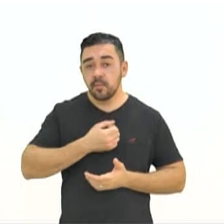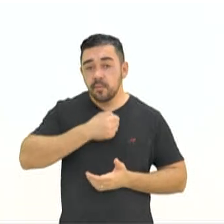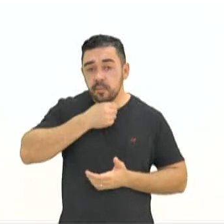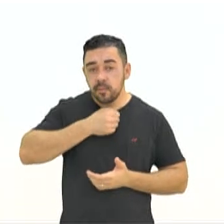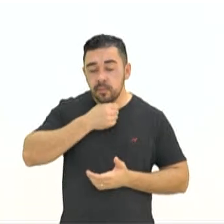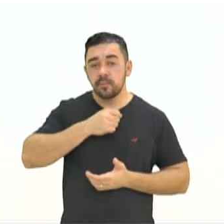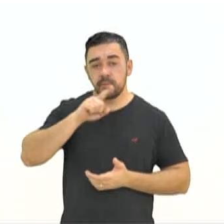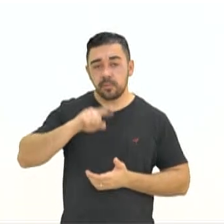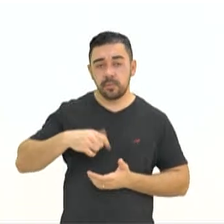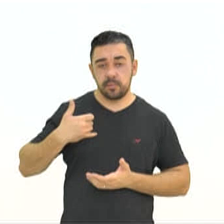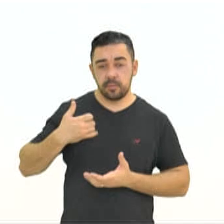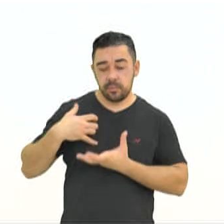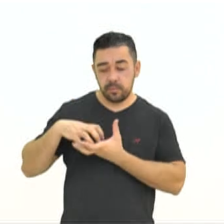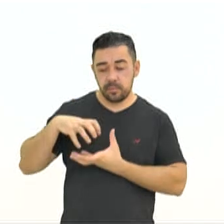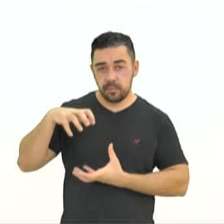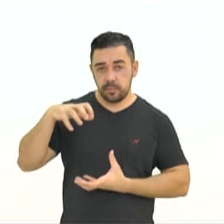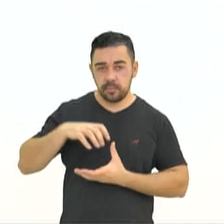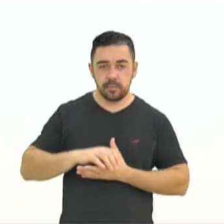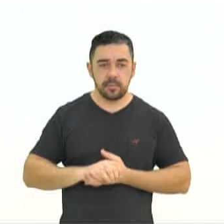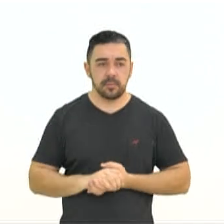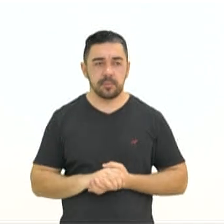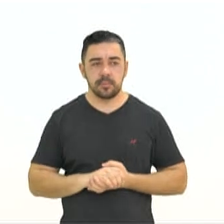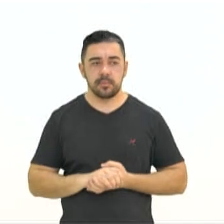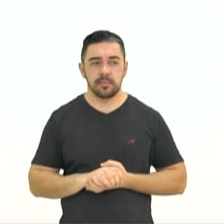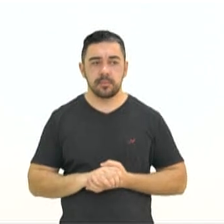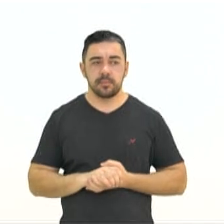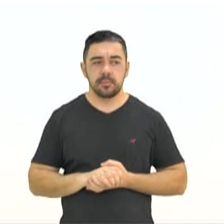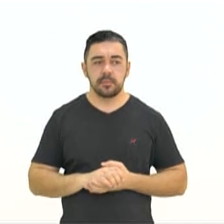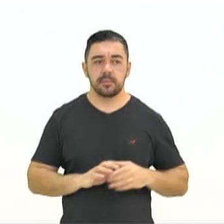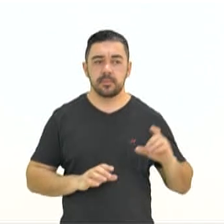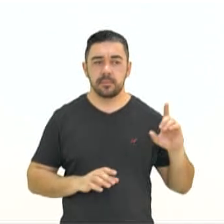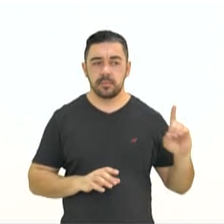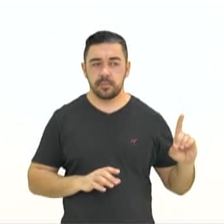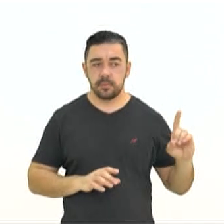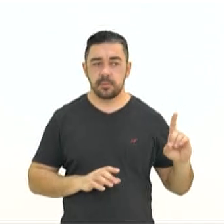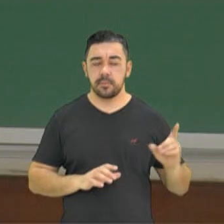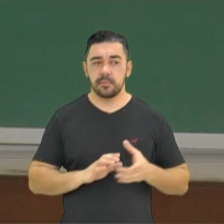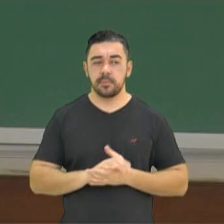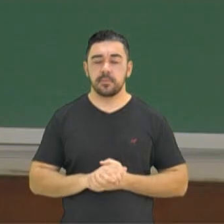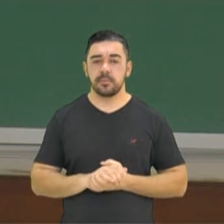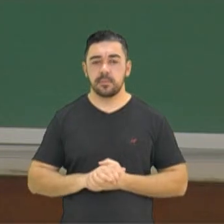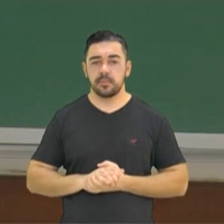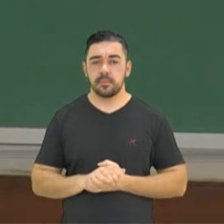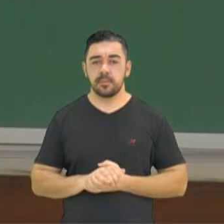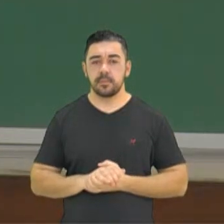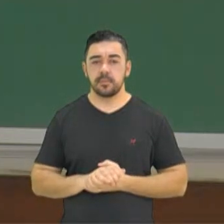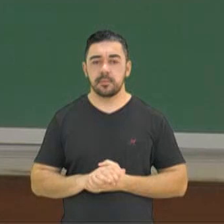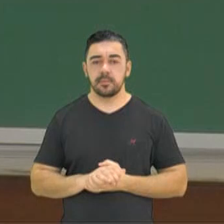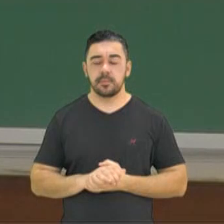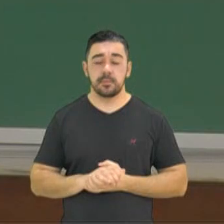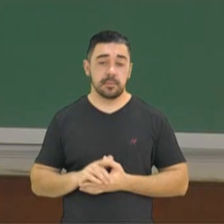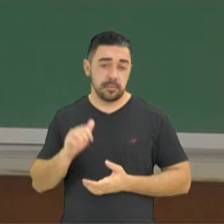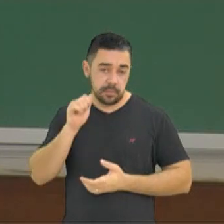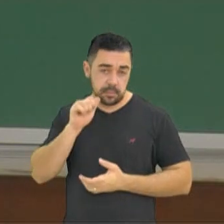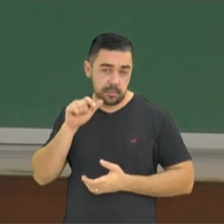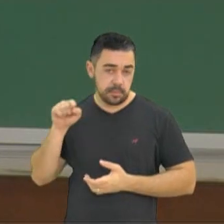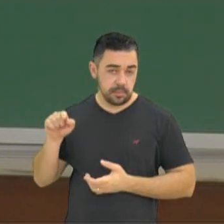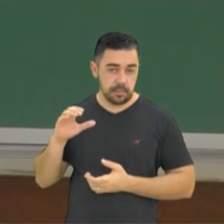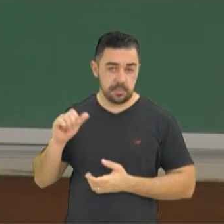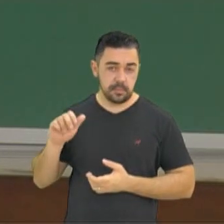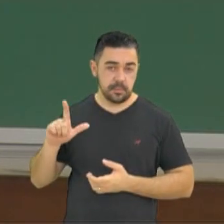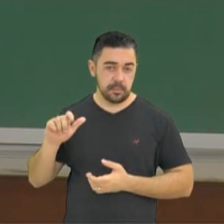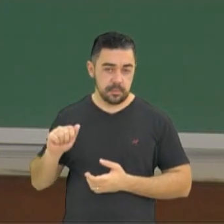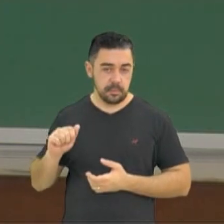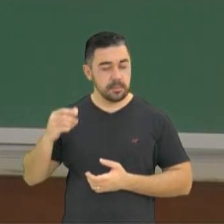mais velhos. Lá A, son. La última, entonces, la D. Carla, el